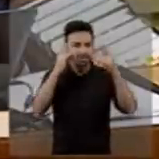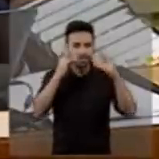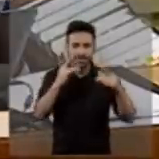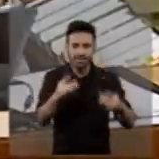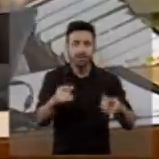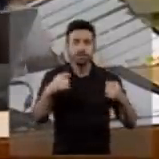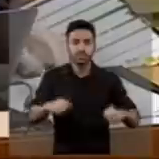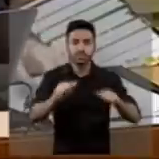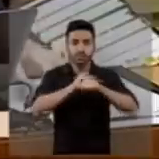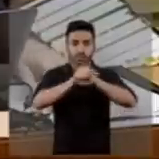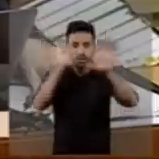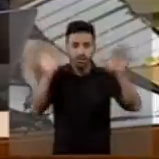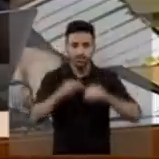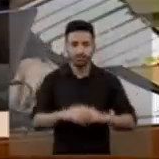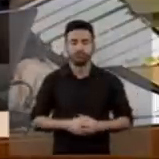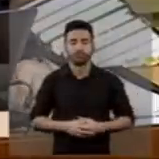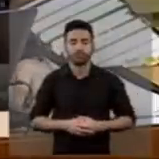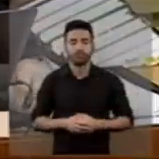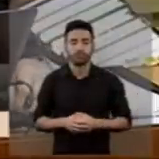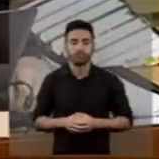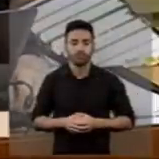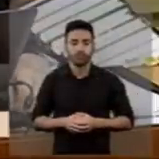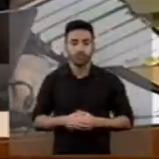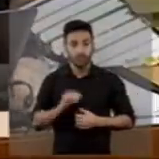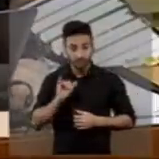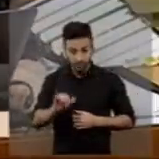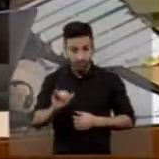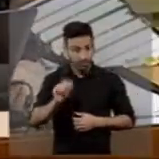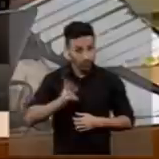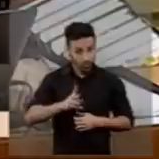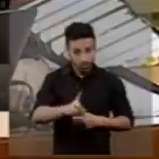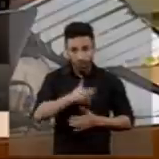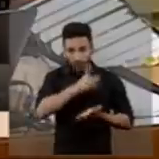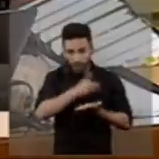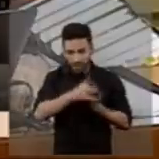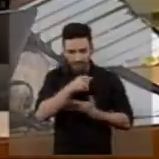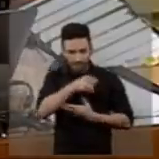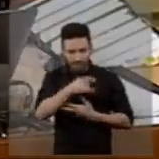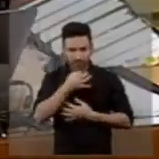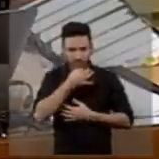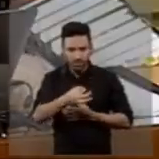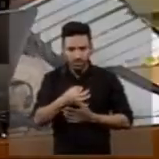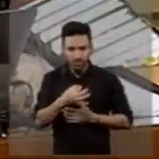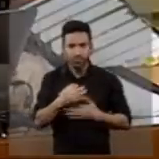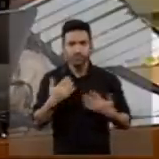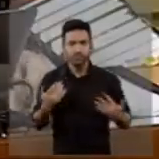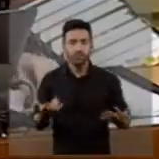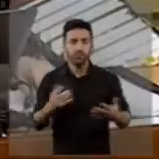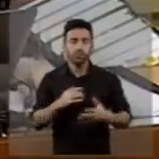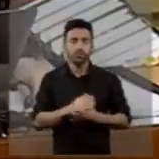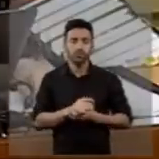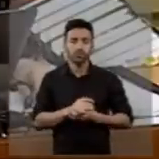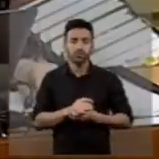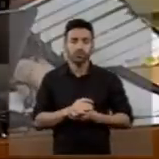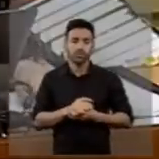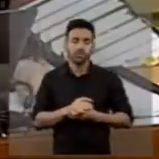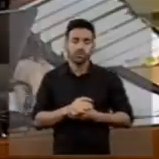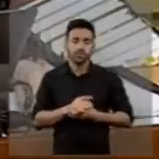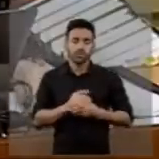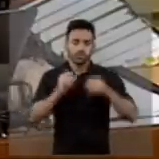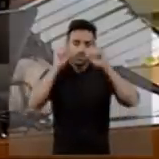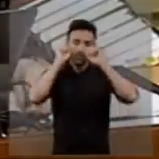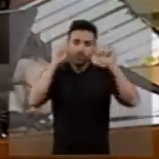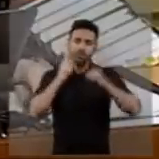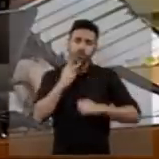claros e objetivos. Que eu disse no início. Quer dizer, prevalecendo esse entendimento, dizendo, então, o tribunal que a legislação